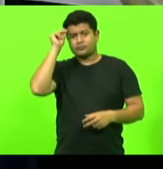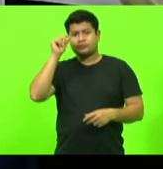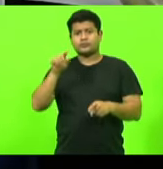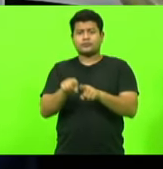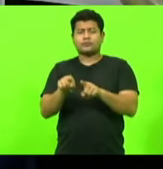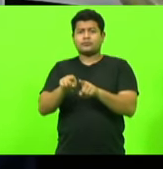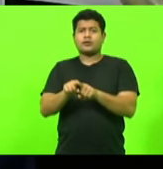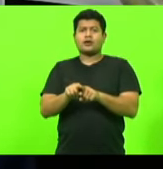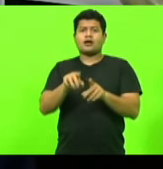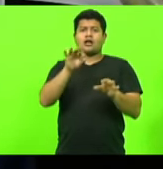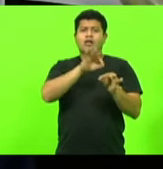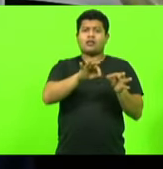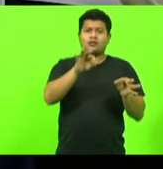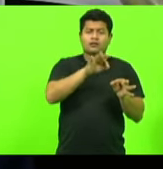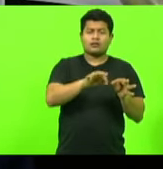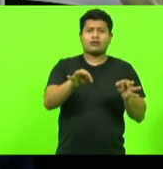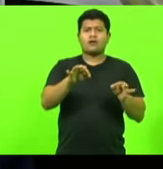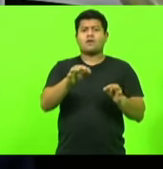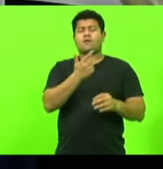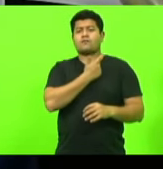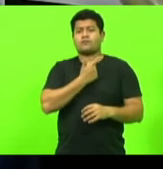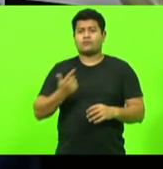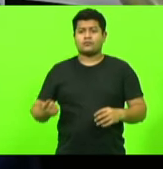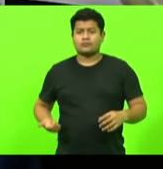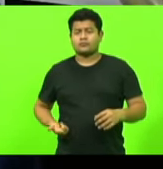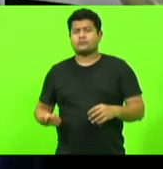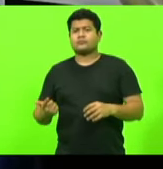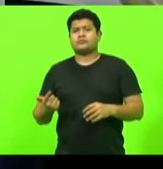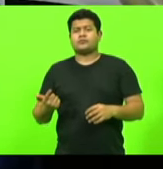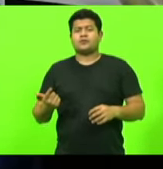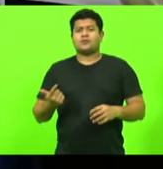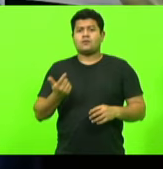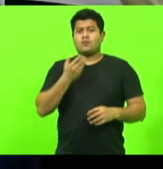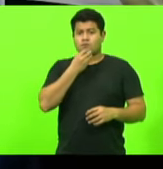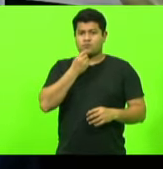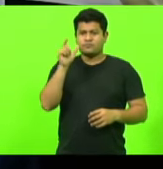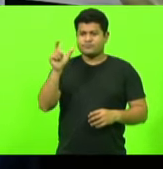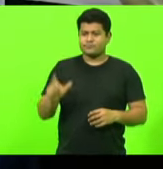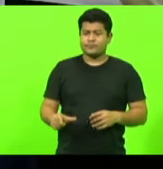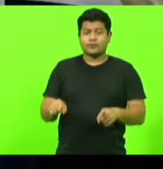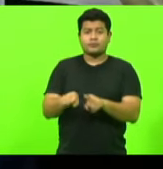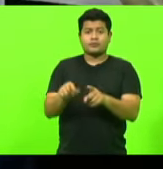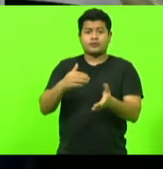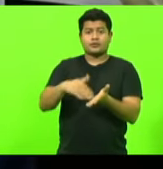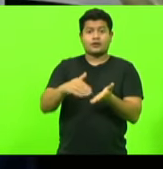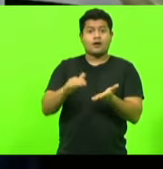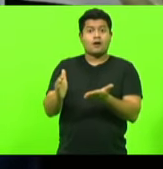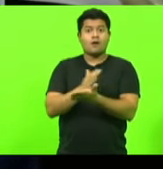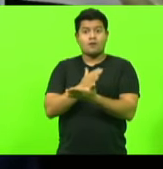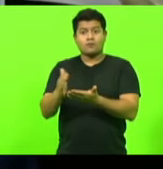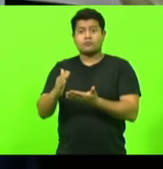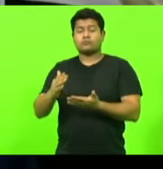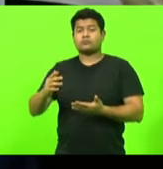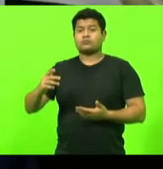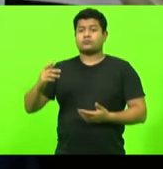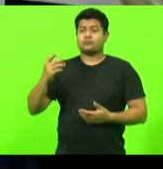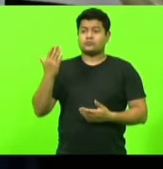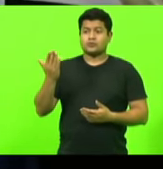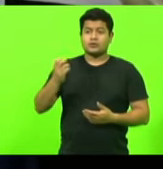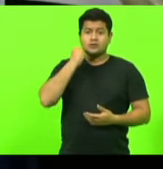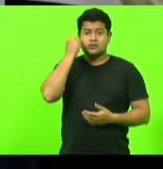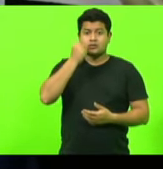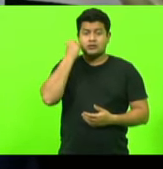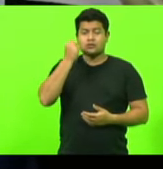entidades, do governador, de secretários e de alguns parlamentares federais, incluindo senadores